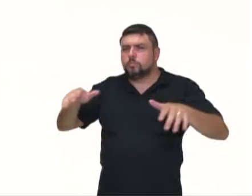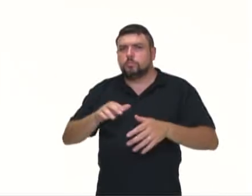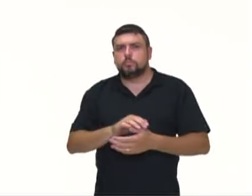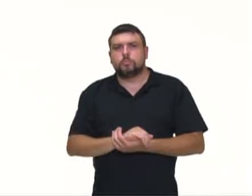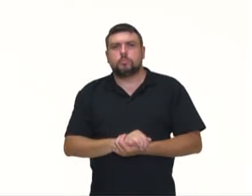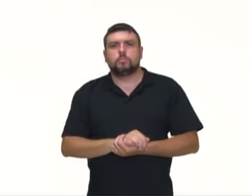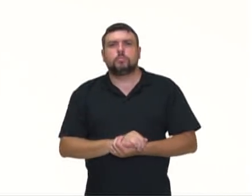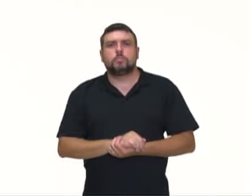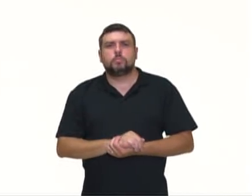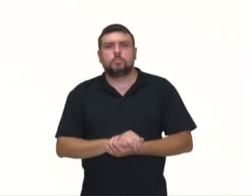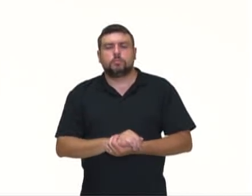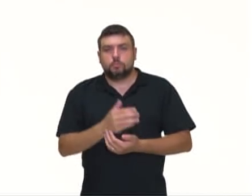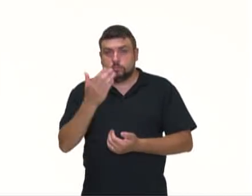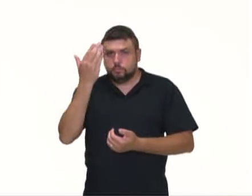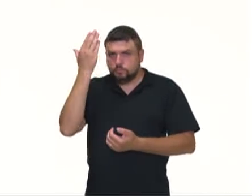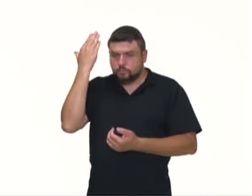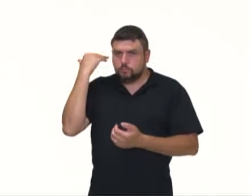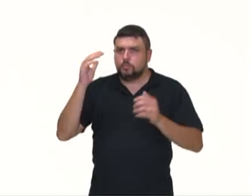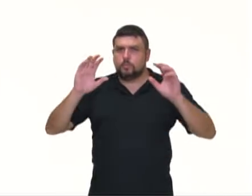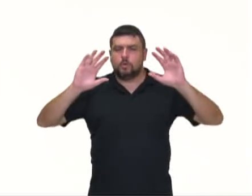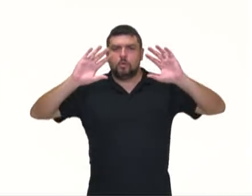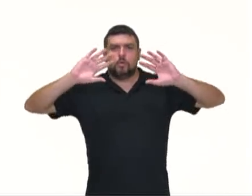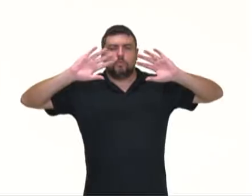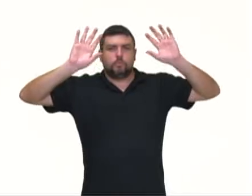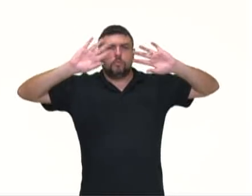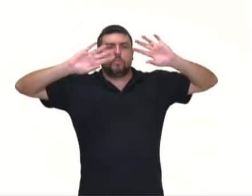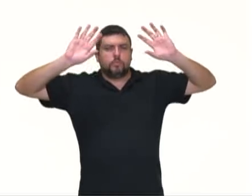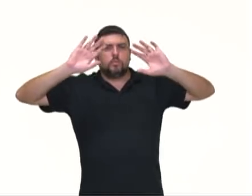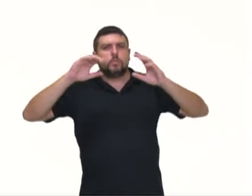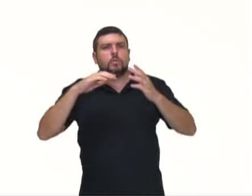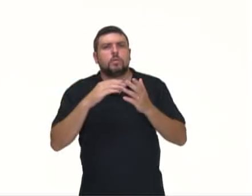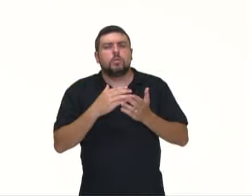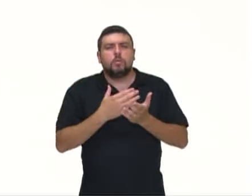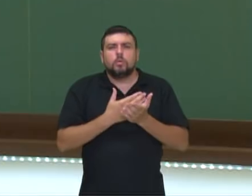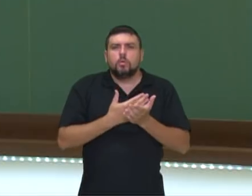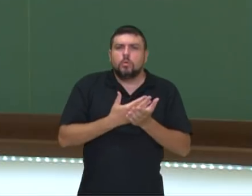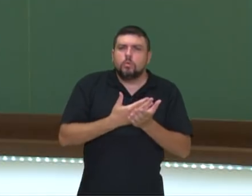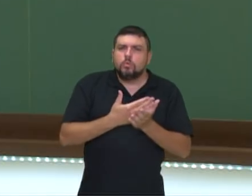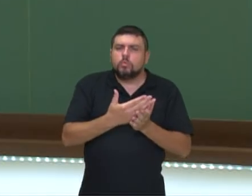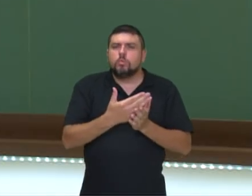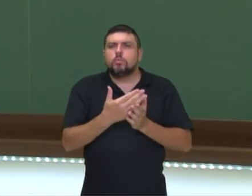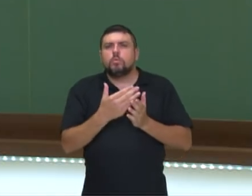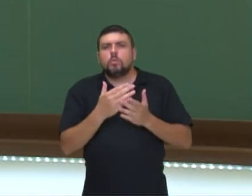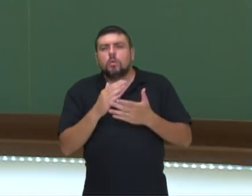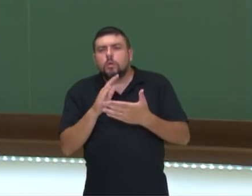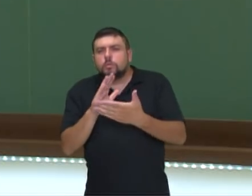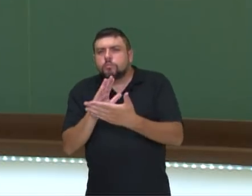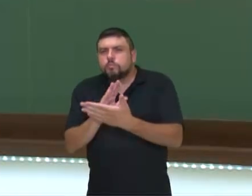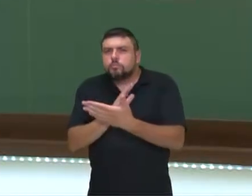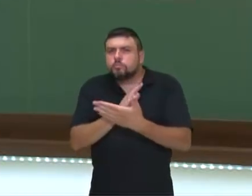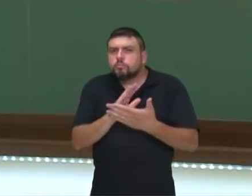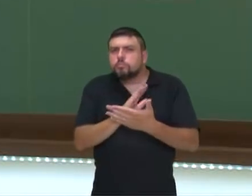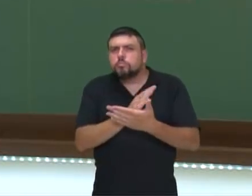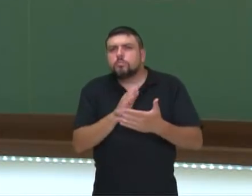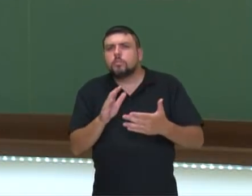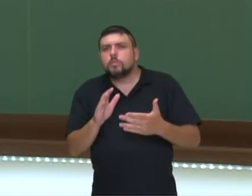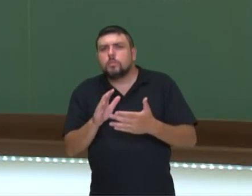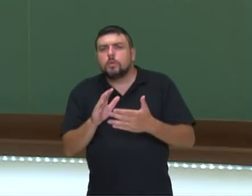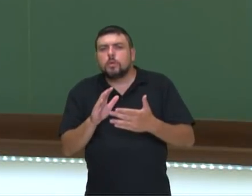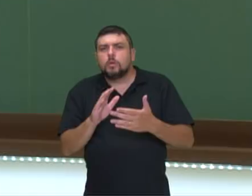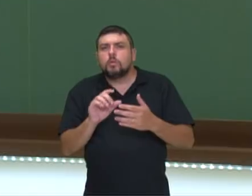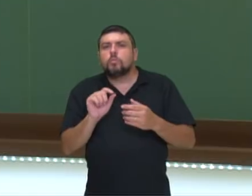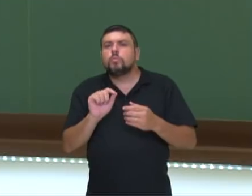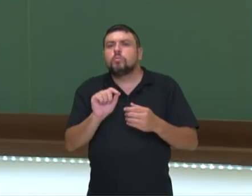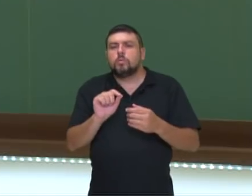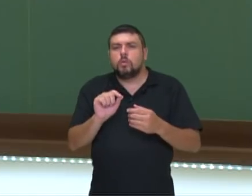Naquela época o voleibol ele começou a ganhar uma certa classificação, ela começou a ganhar uma certa notoriedade como um esporte de